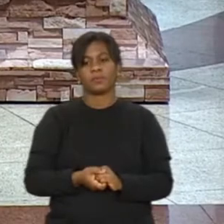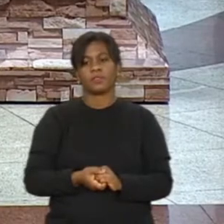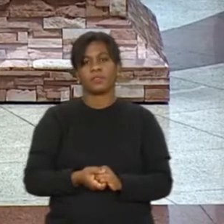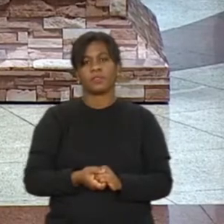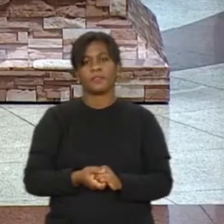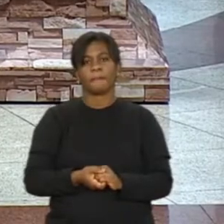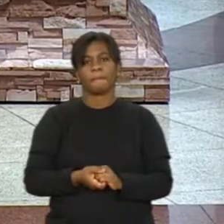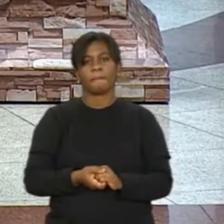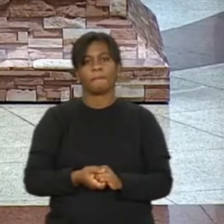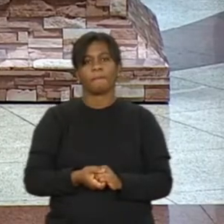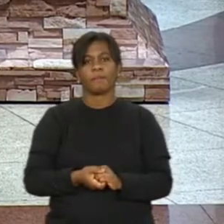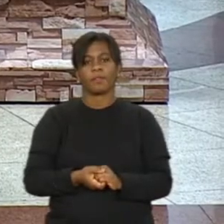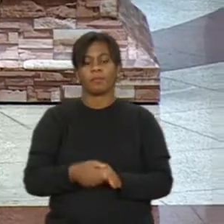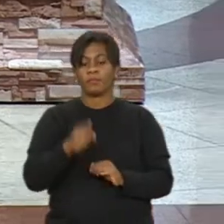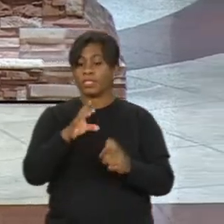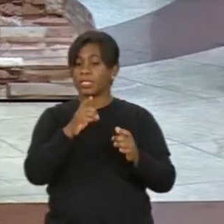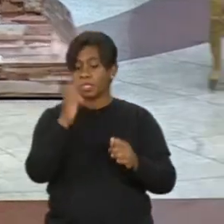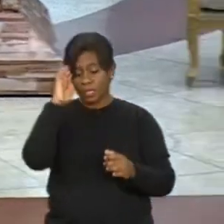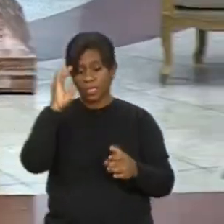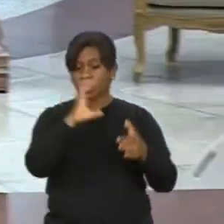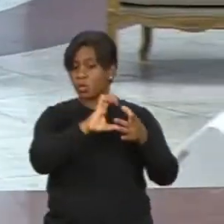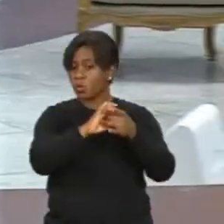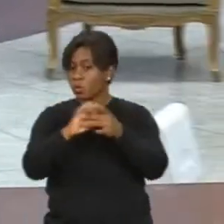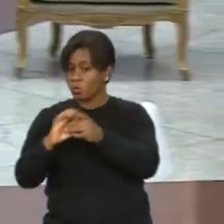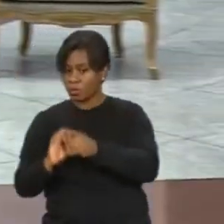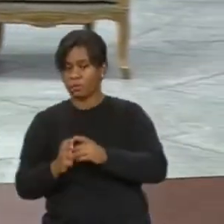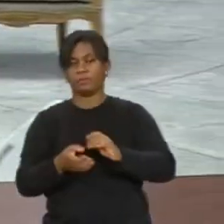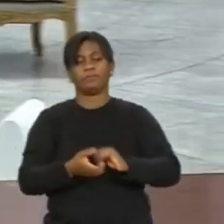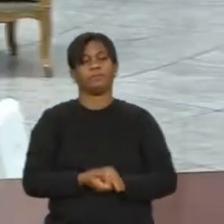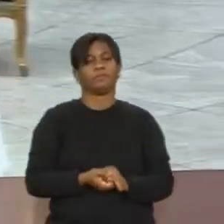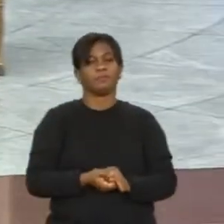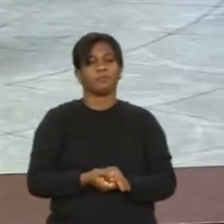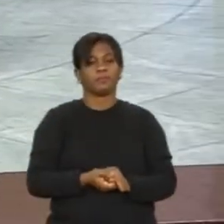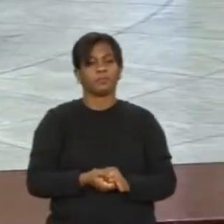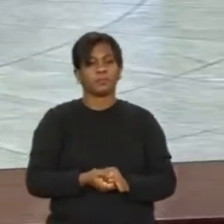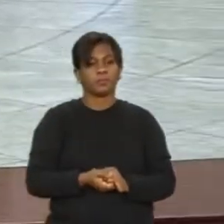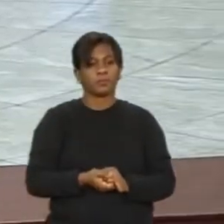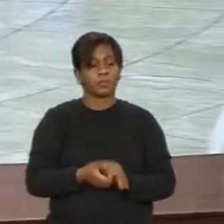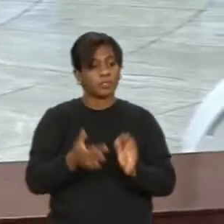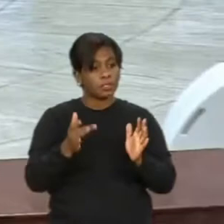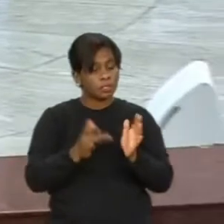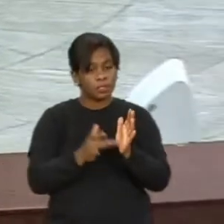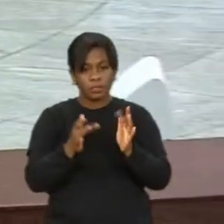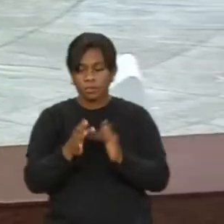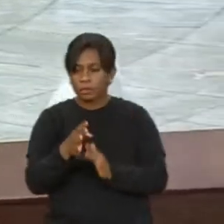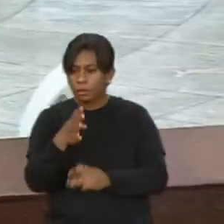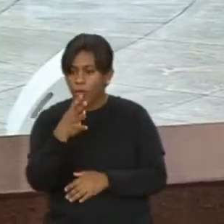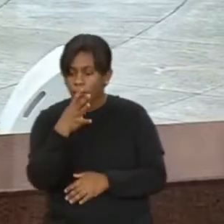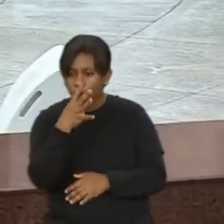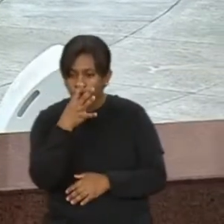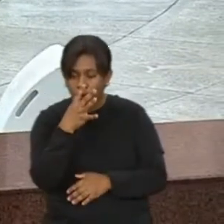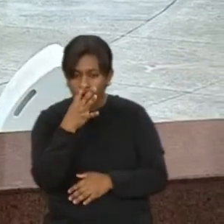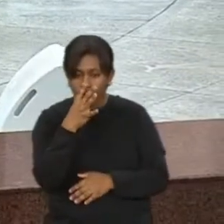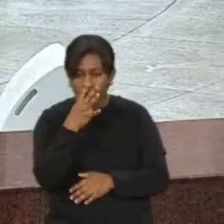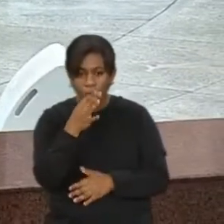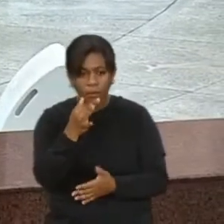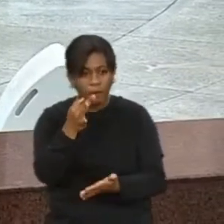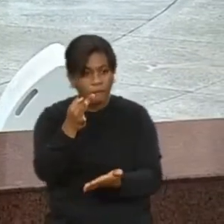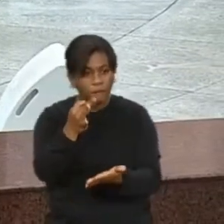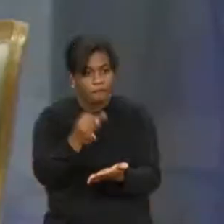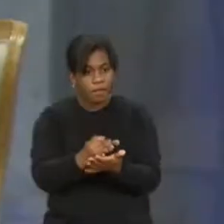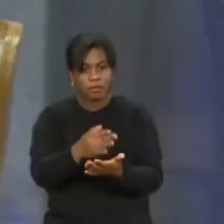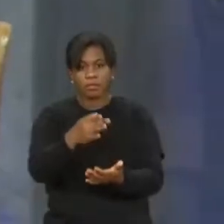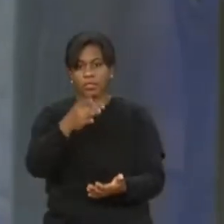esse contexto aqui. O Senhor Jesus se admirou com a incredulidade